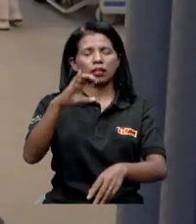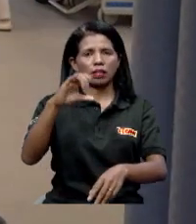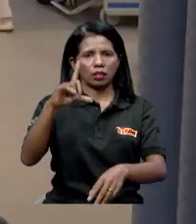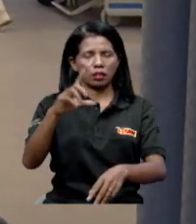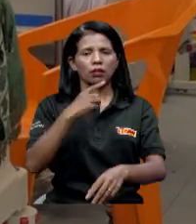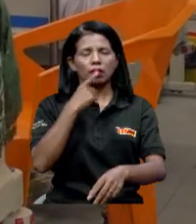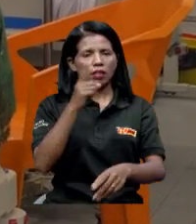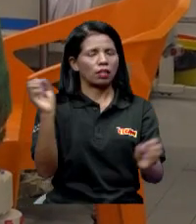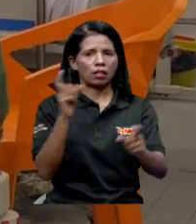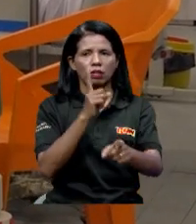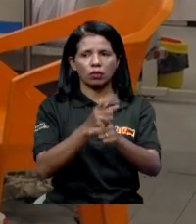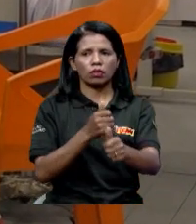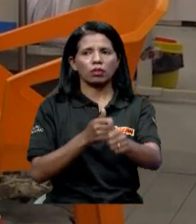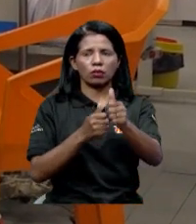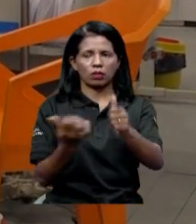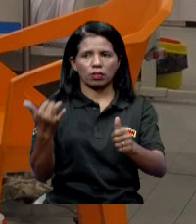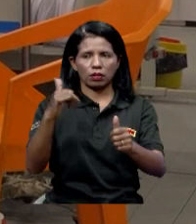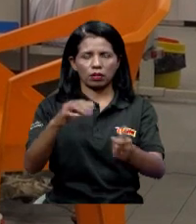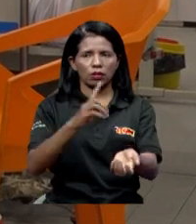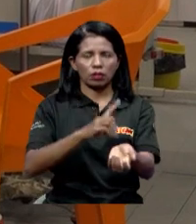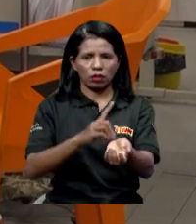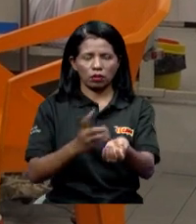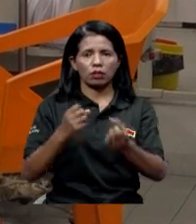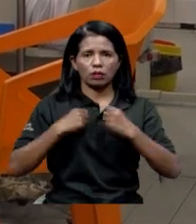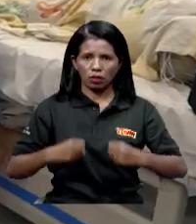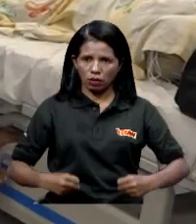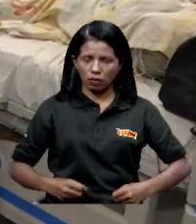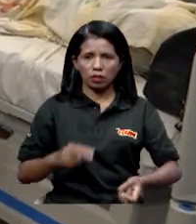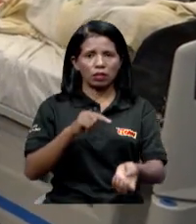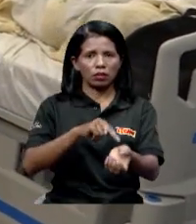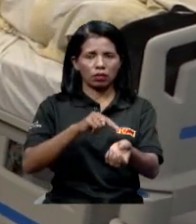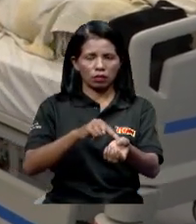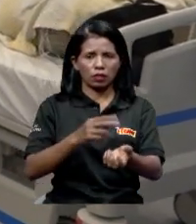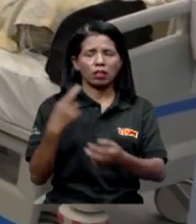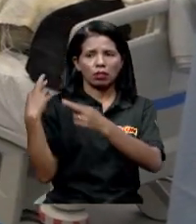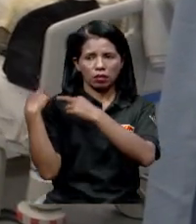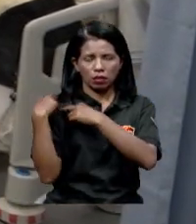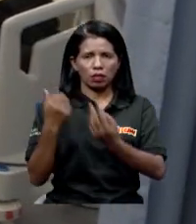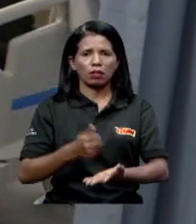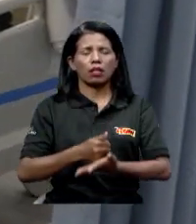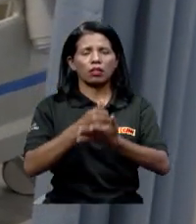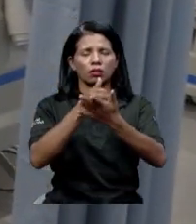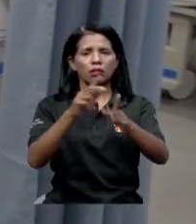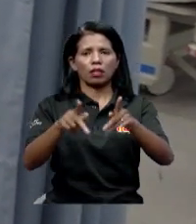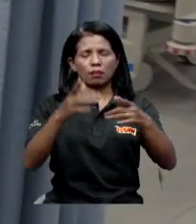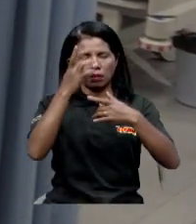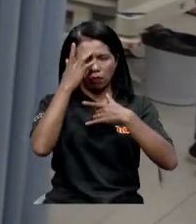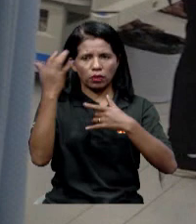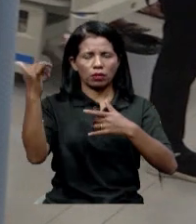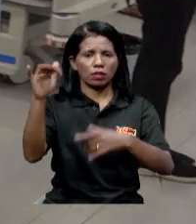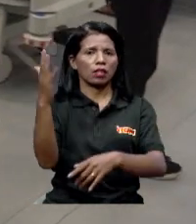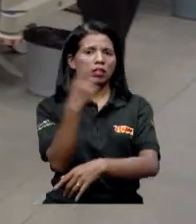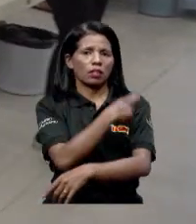los. Tamba tuernia durante ne pessoal saúde sira ma responsabilidade máximo halo atendimento ba paciente sira e